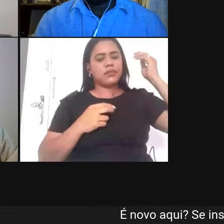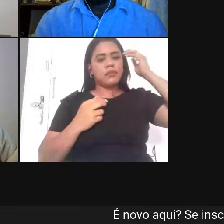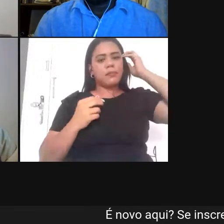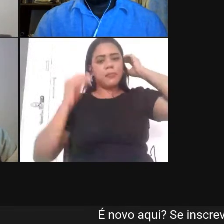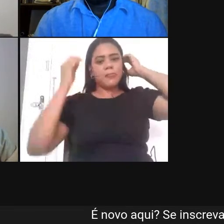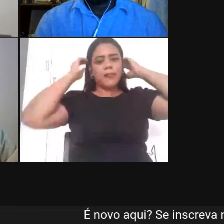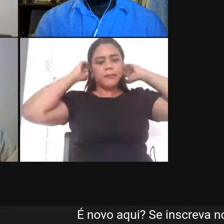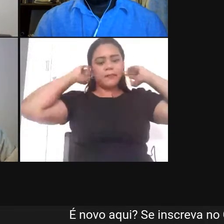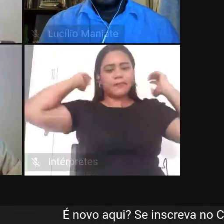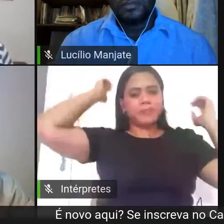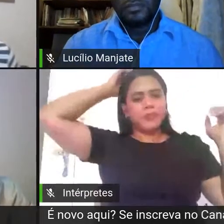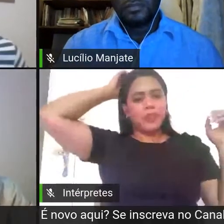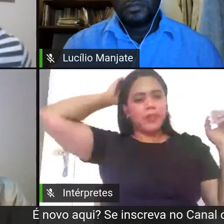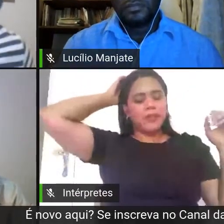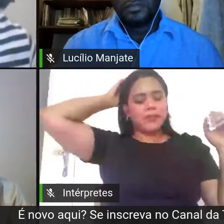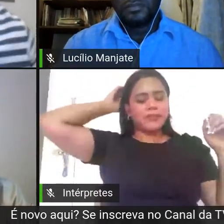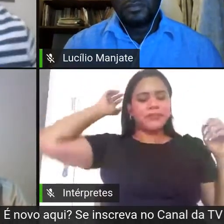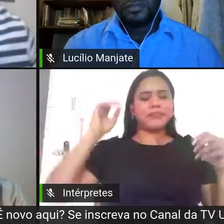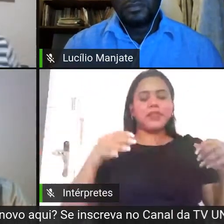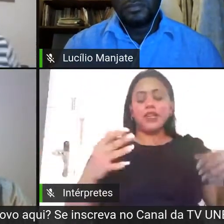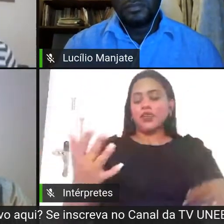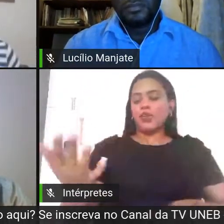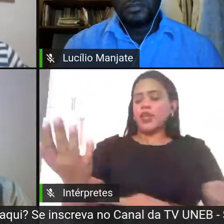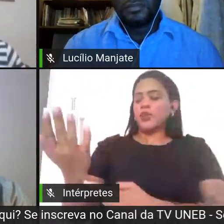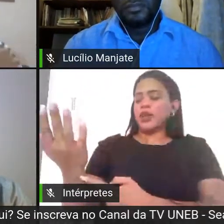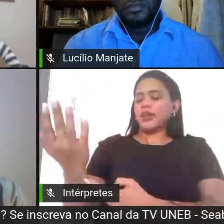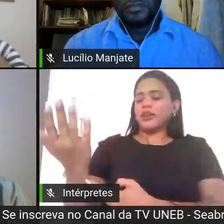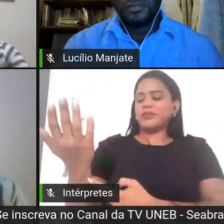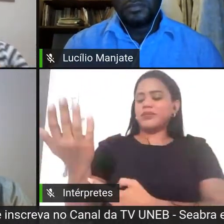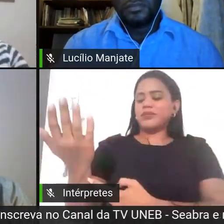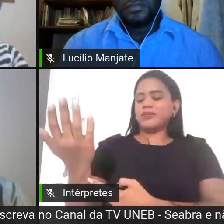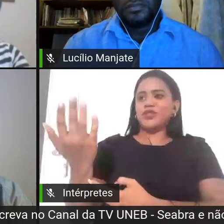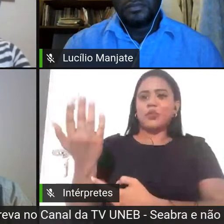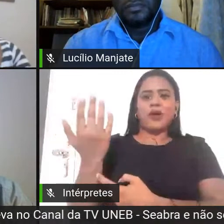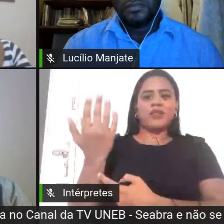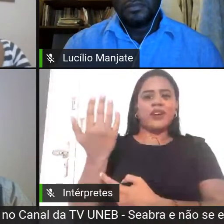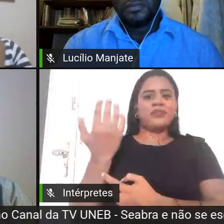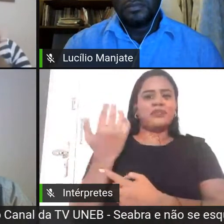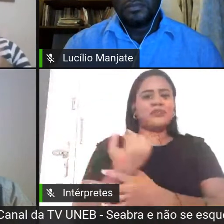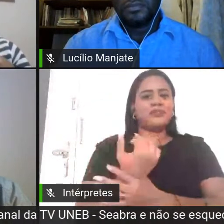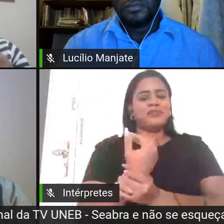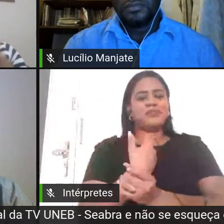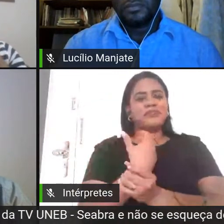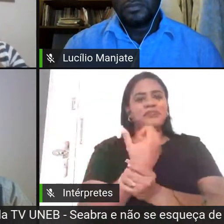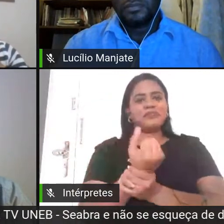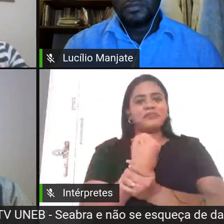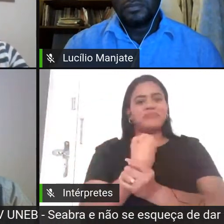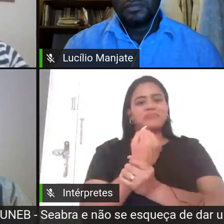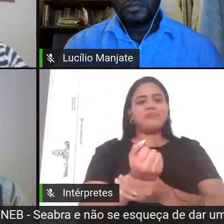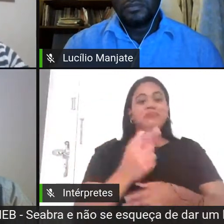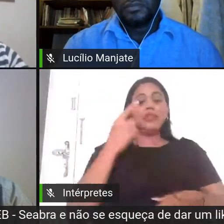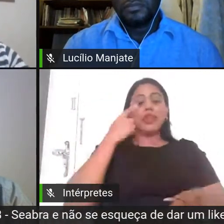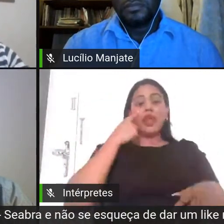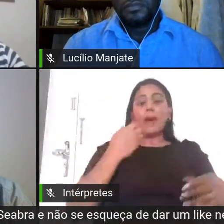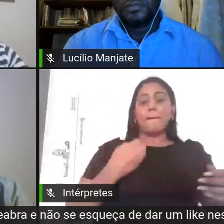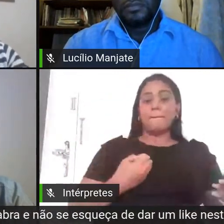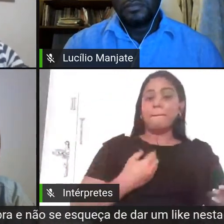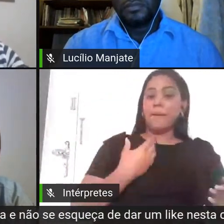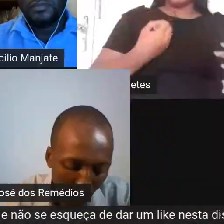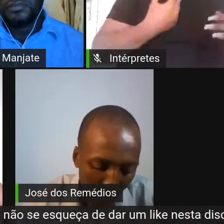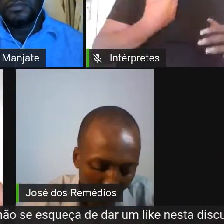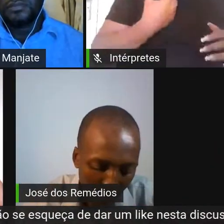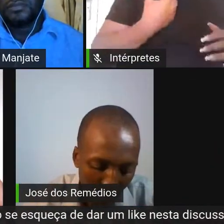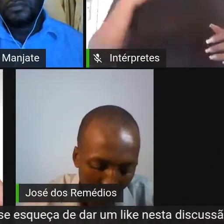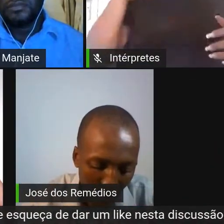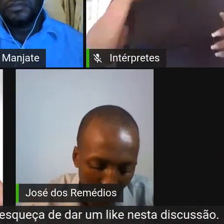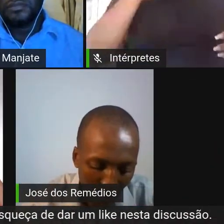se aplica à poesia. É uma forma, em vez de eu dizer que é uma forma de pensar, posso dizer até que é uma